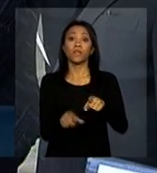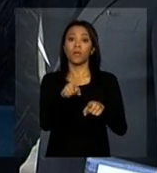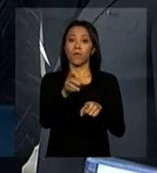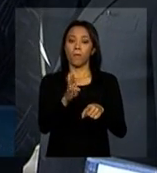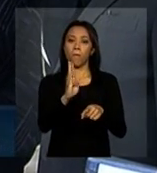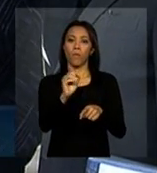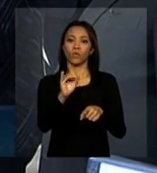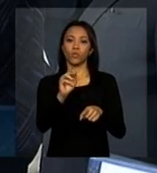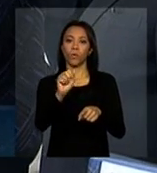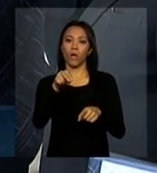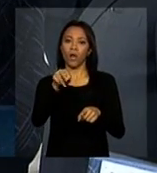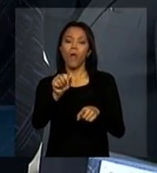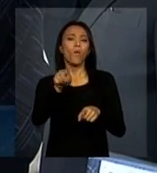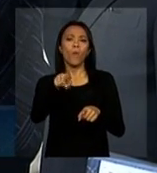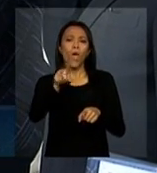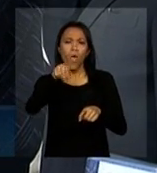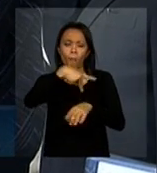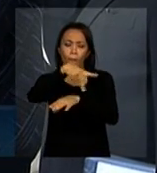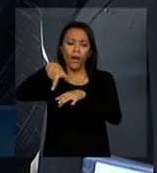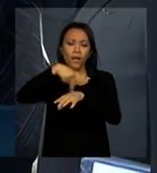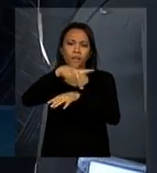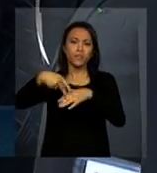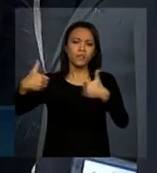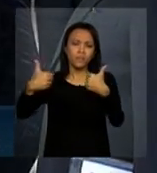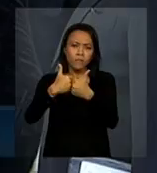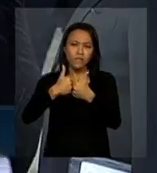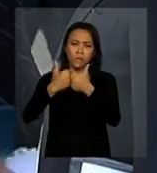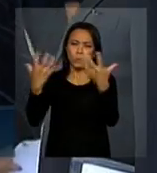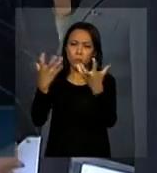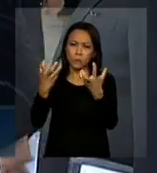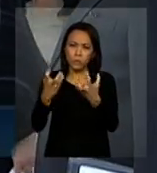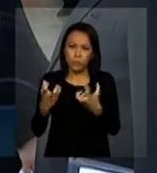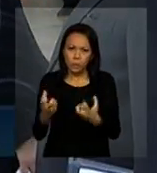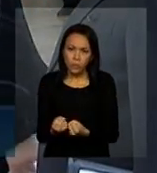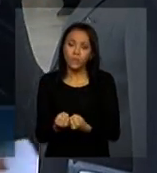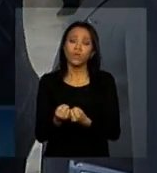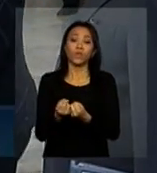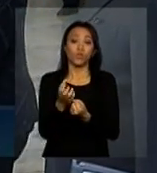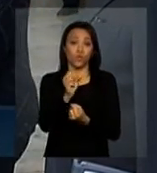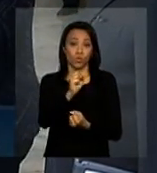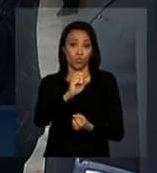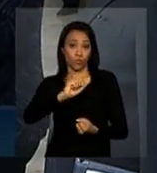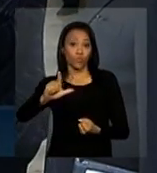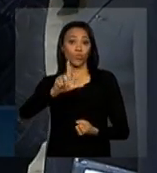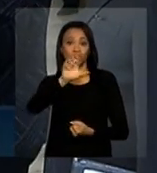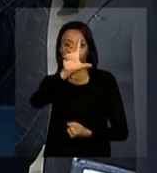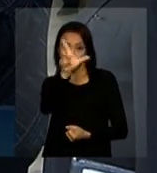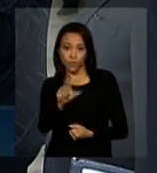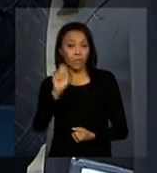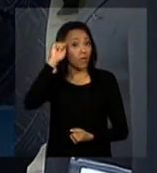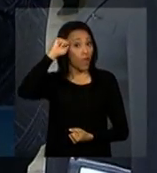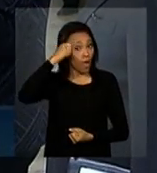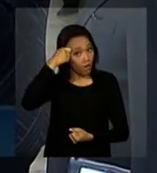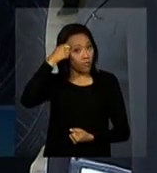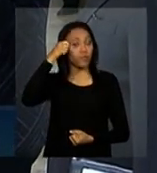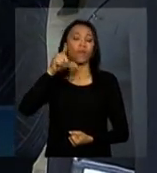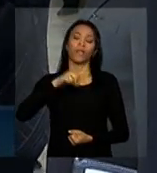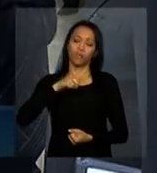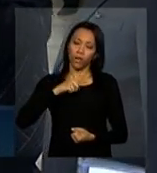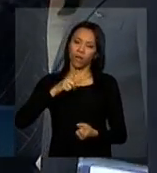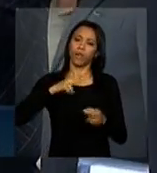Botsuana, que é um país que fica na região semiárida, no sul da África. É um país que tem